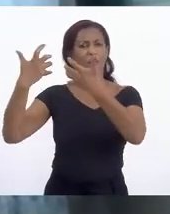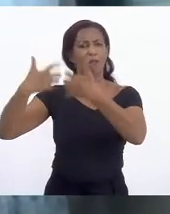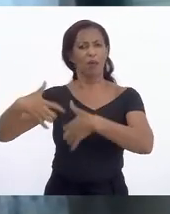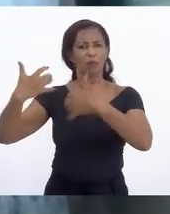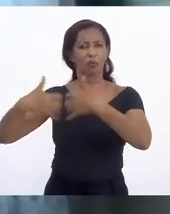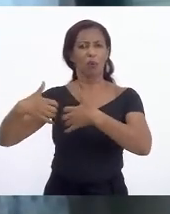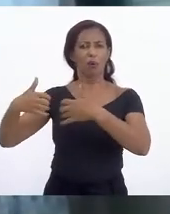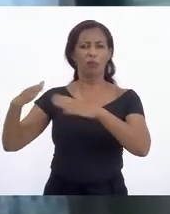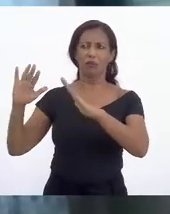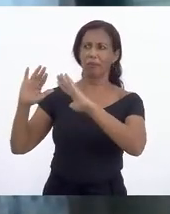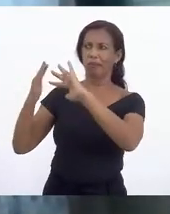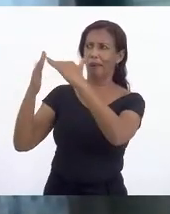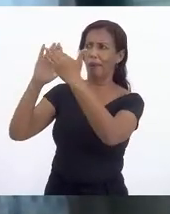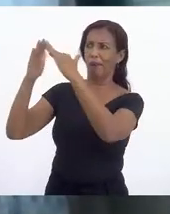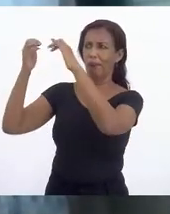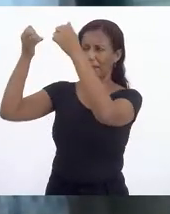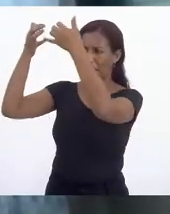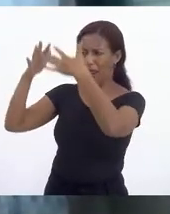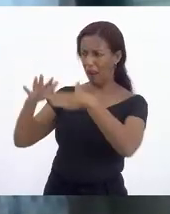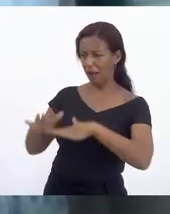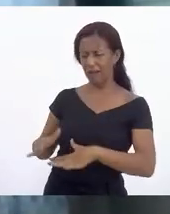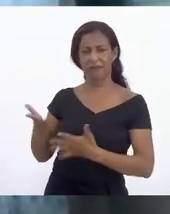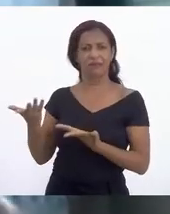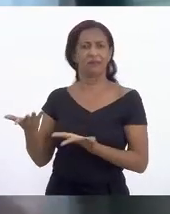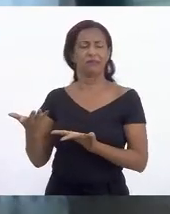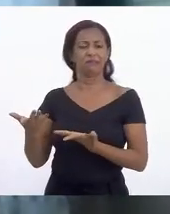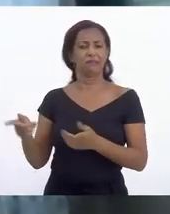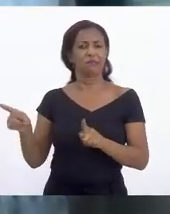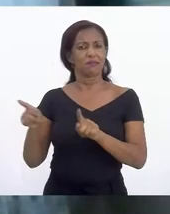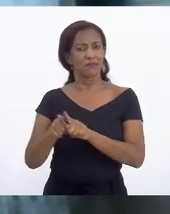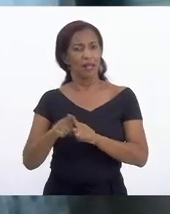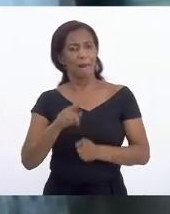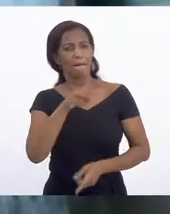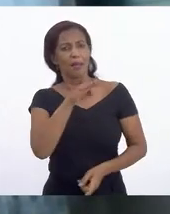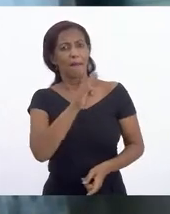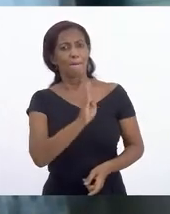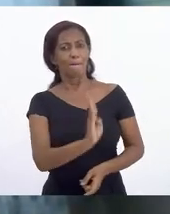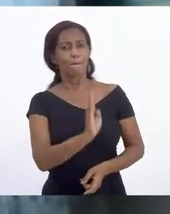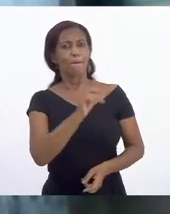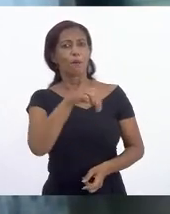quando despencaram as casas das encostas. A tragédia do Bumba.